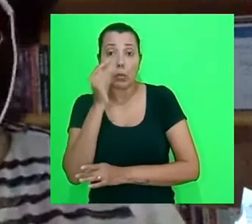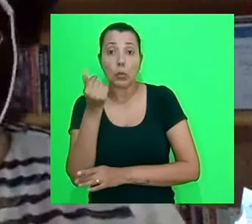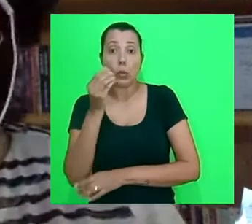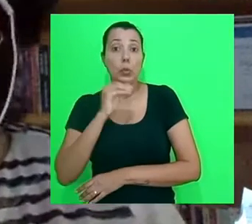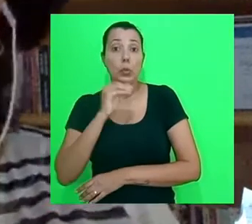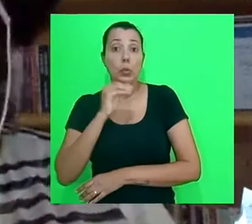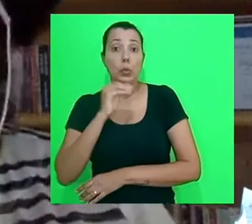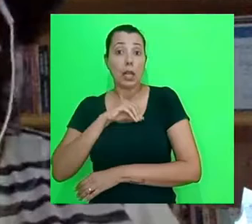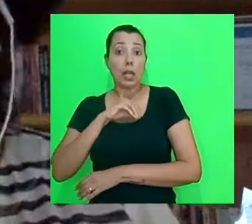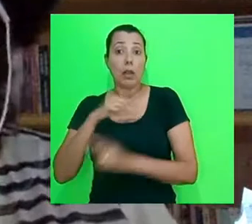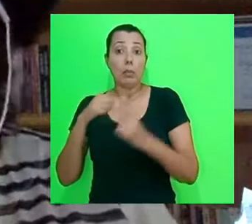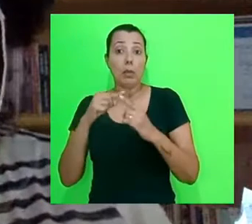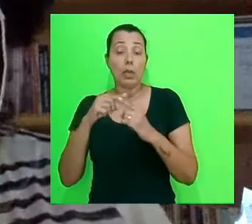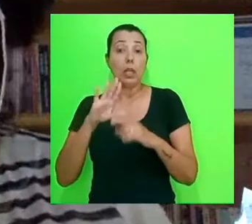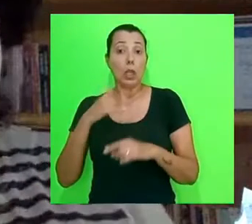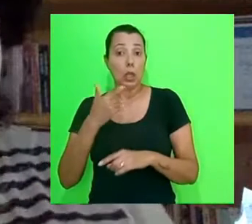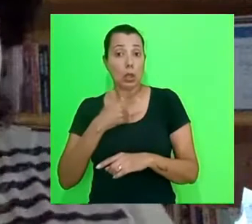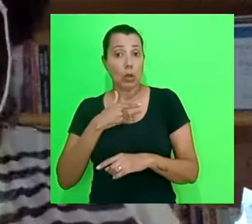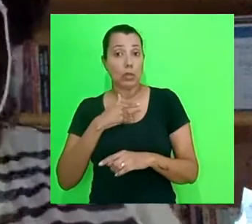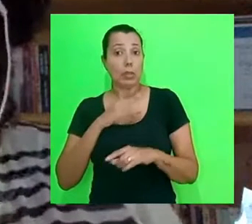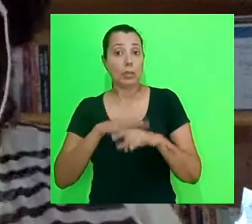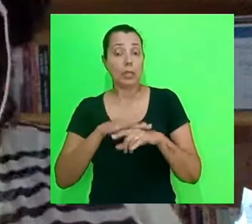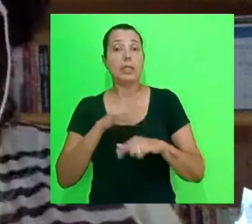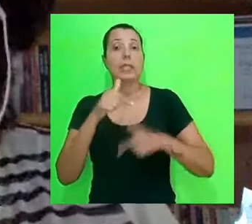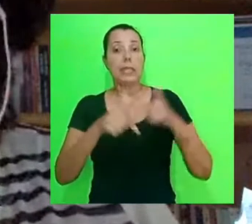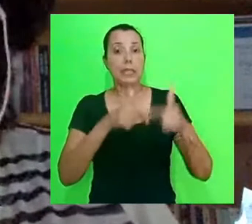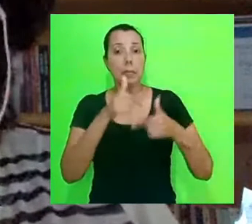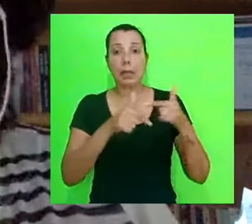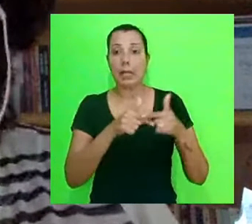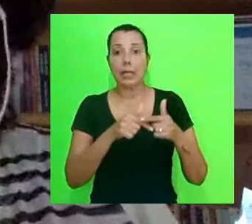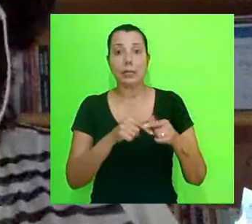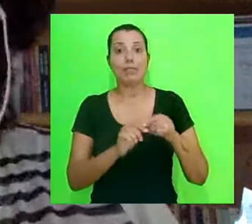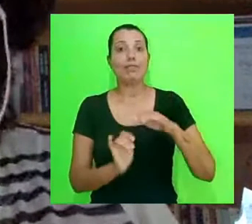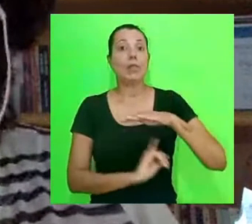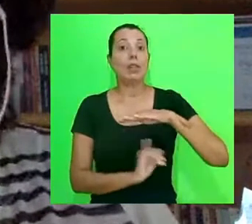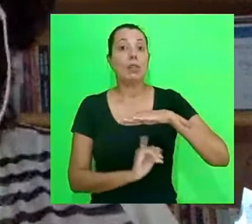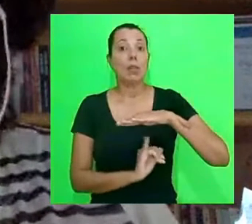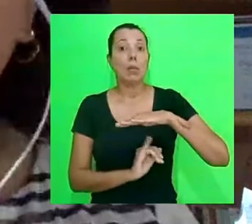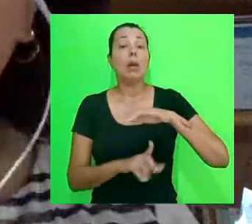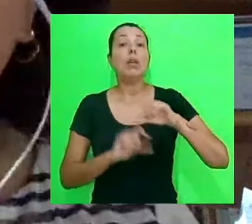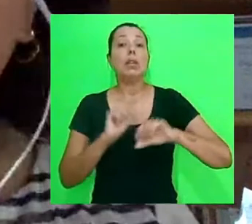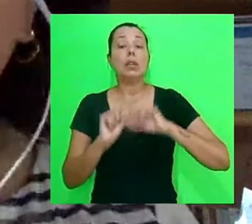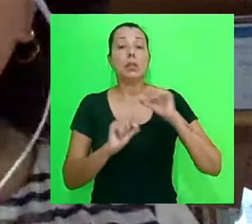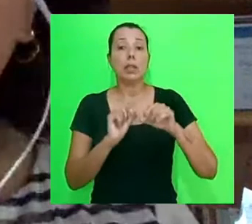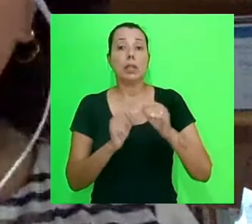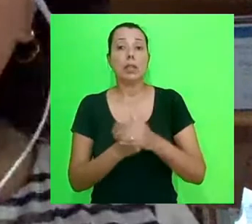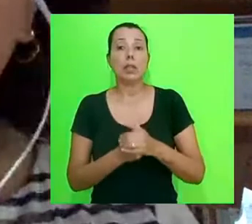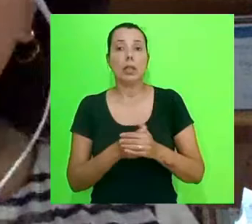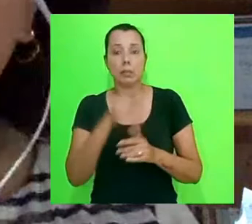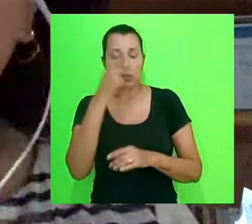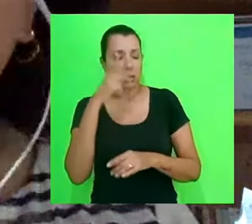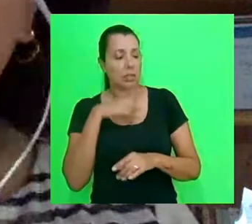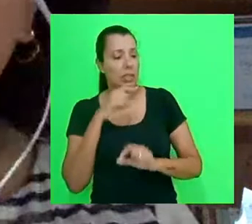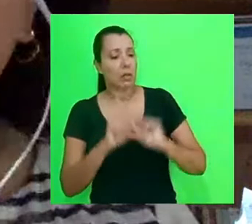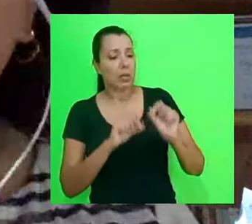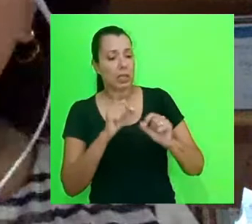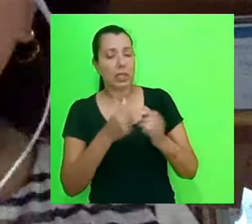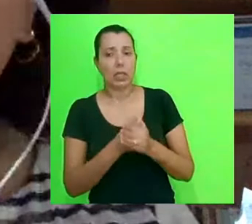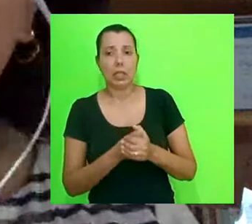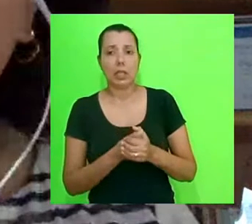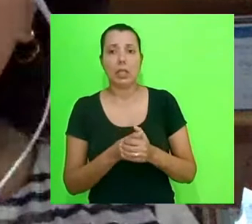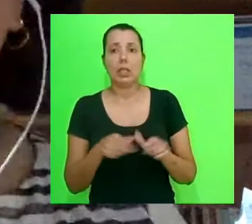com contrapartes e garantias, essa grande maioria é formada por mulheres que, nesse exato momento,